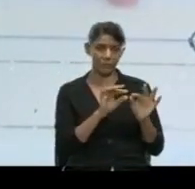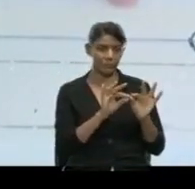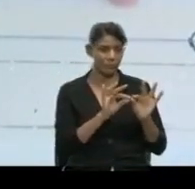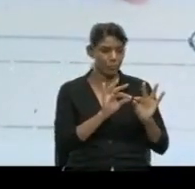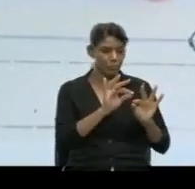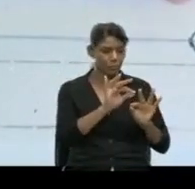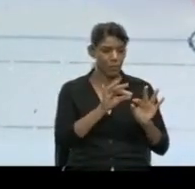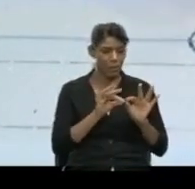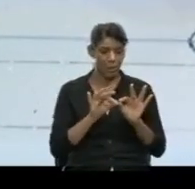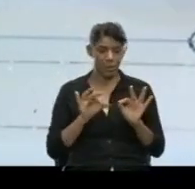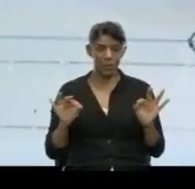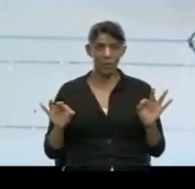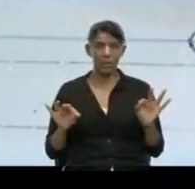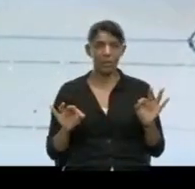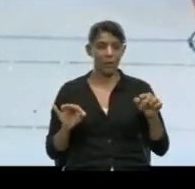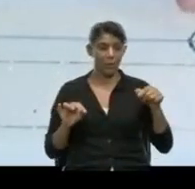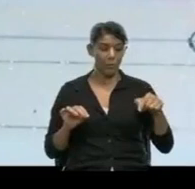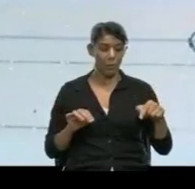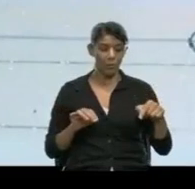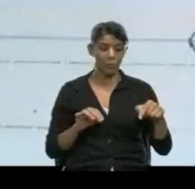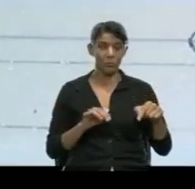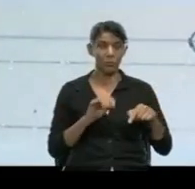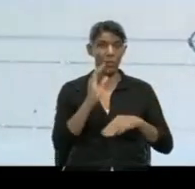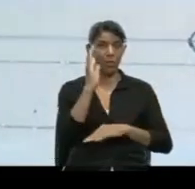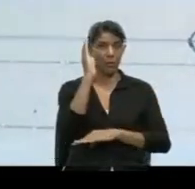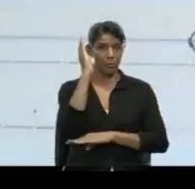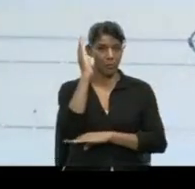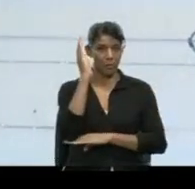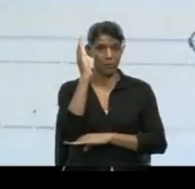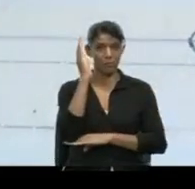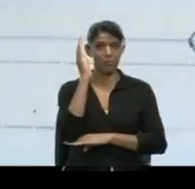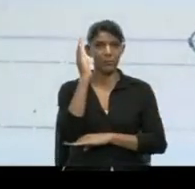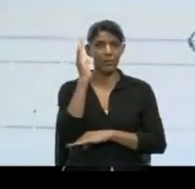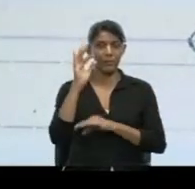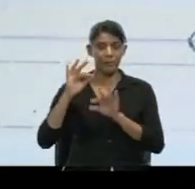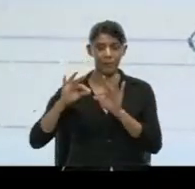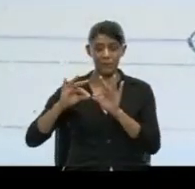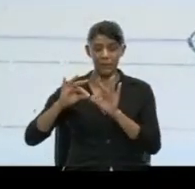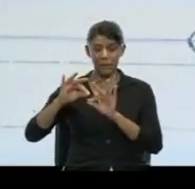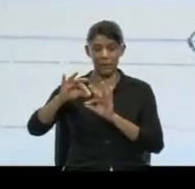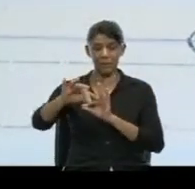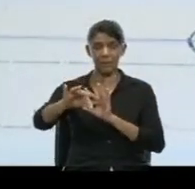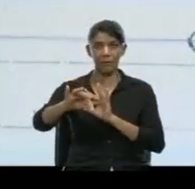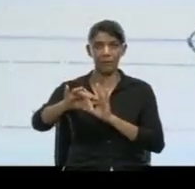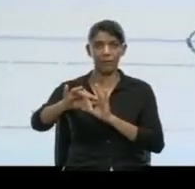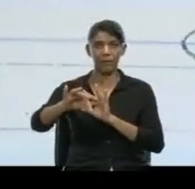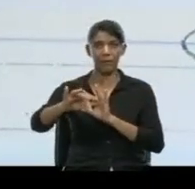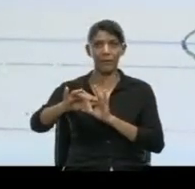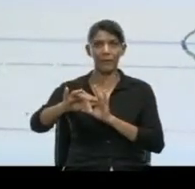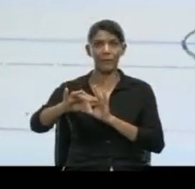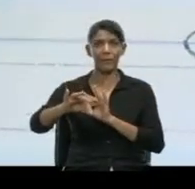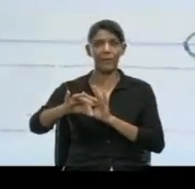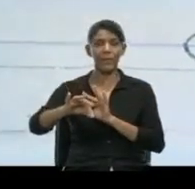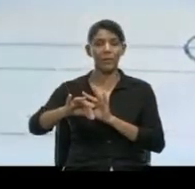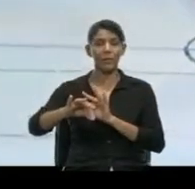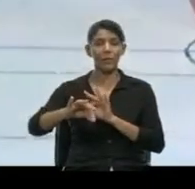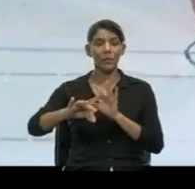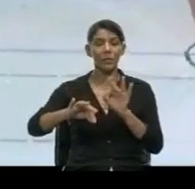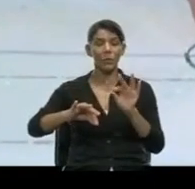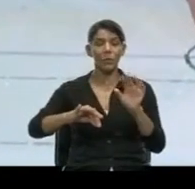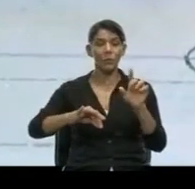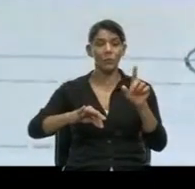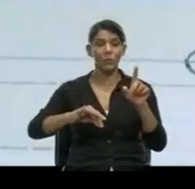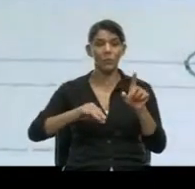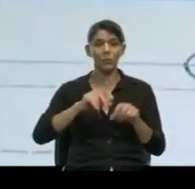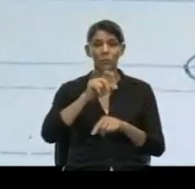fez o ponto do poste, tá? A gente fez a linha mestre, a linha mãe ali, o eixo X e Y, partindo do